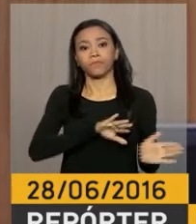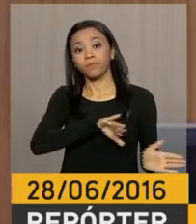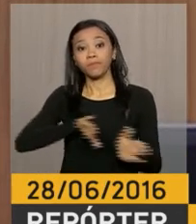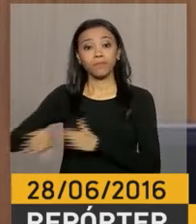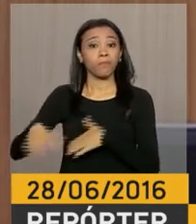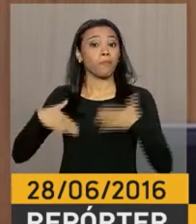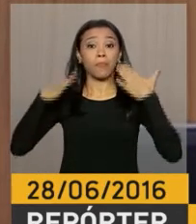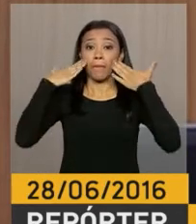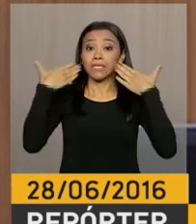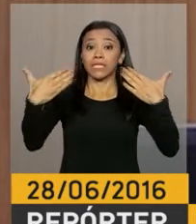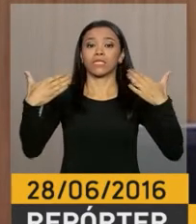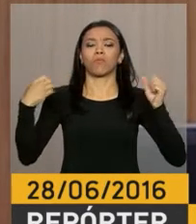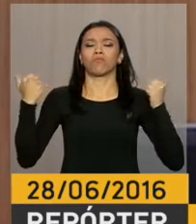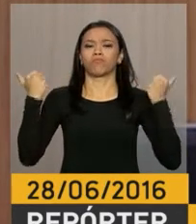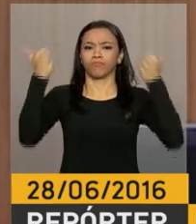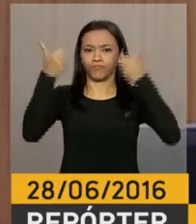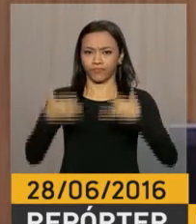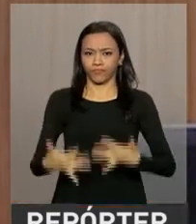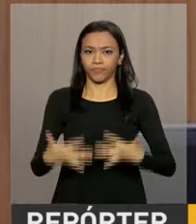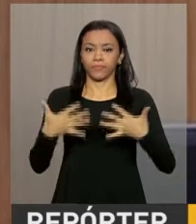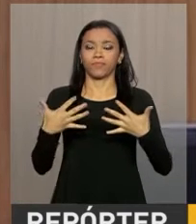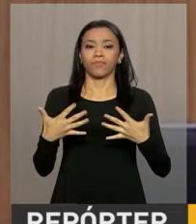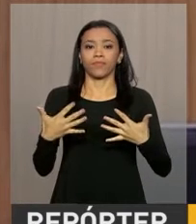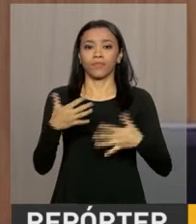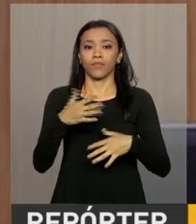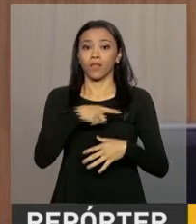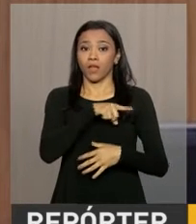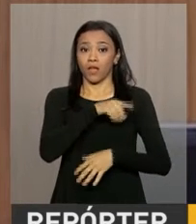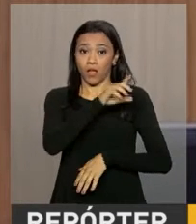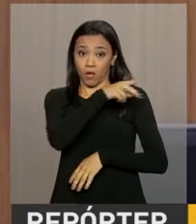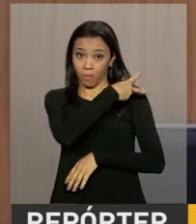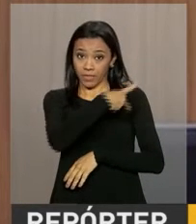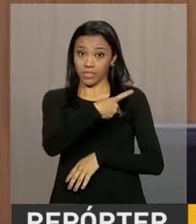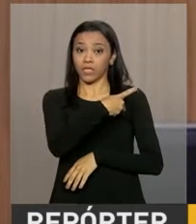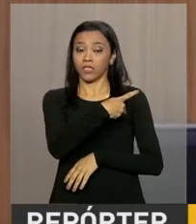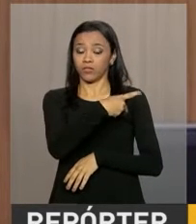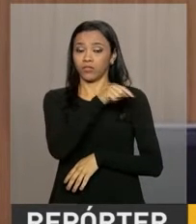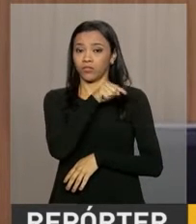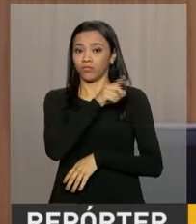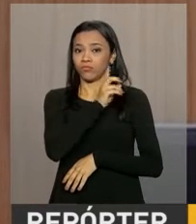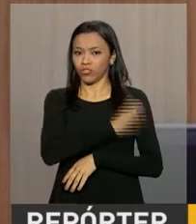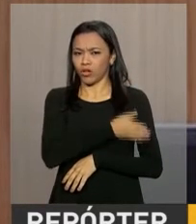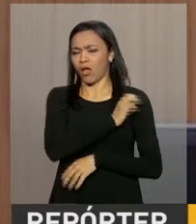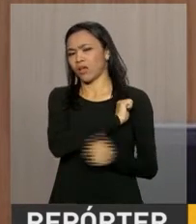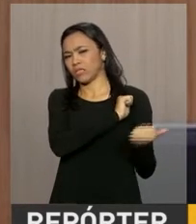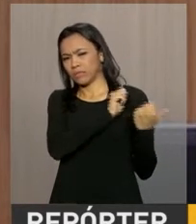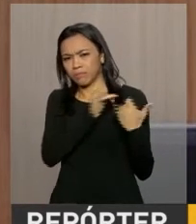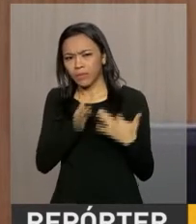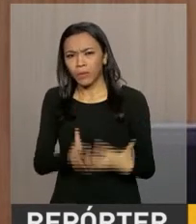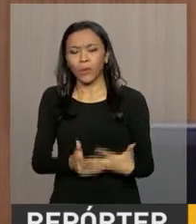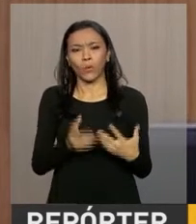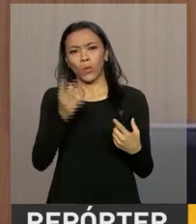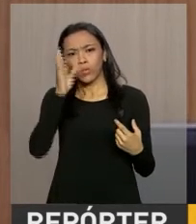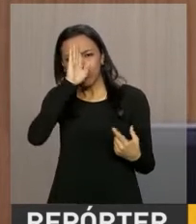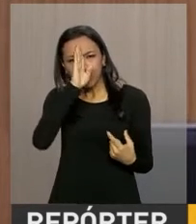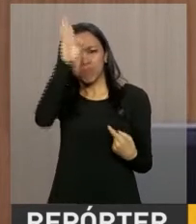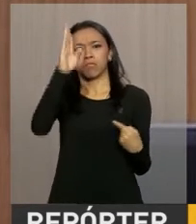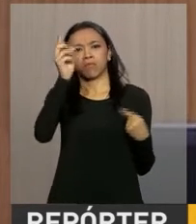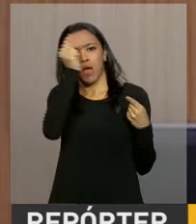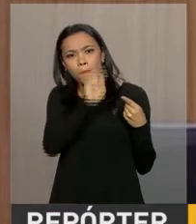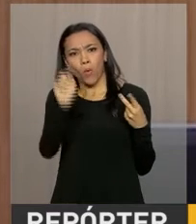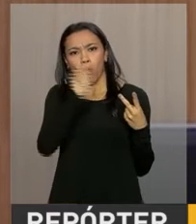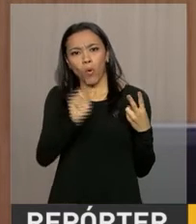nossa apresentação, o presidente, com muito mais propriedade, já expôs todos os pontos. Eu acho que o que me resta aqui